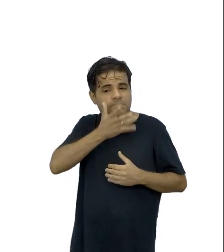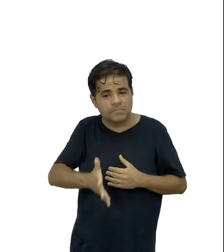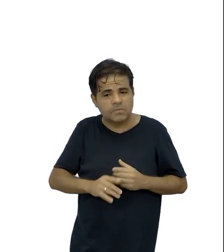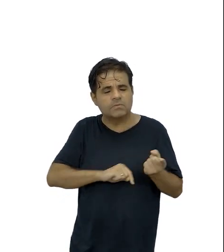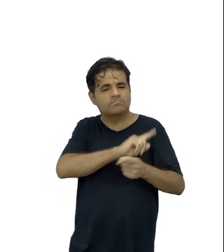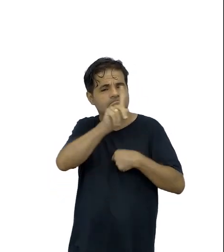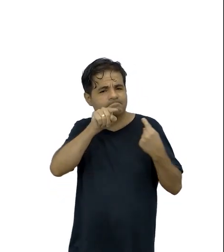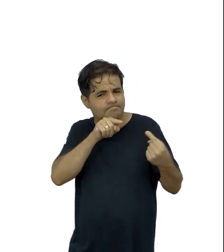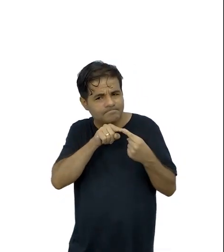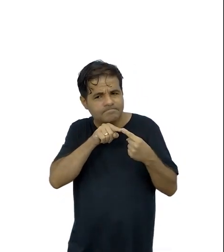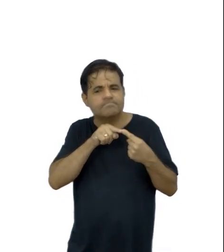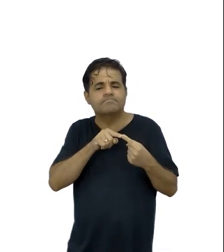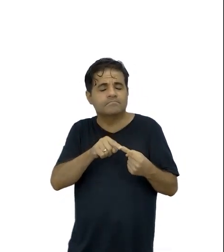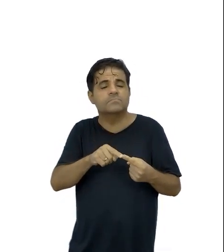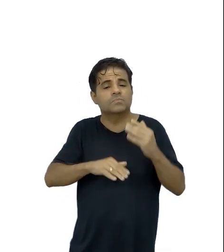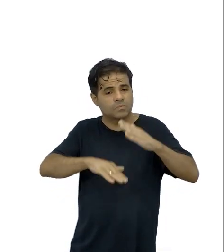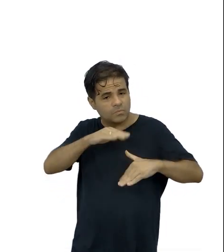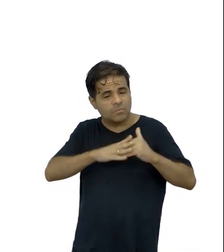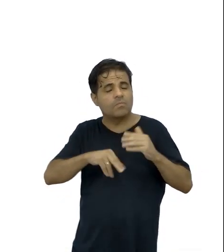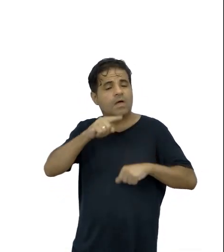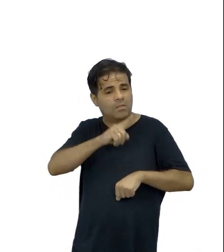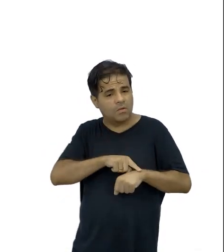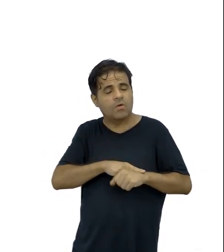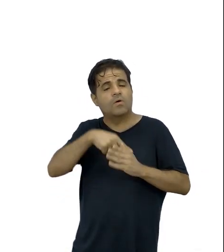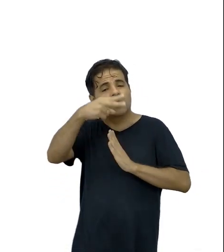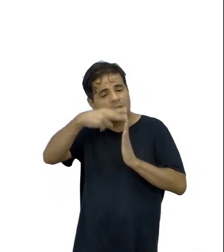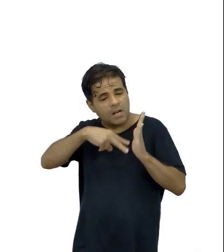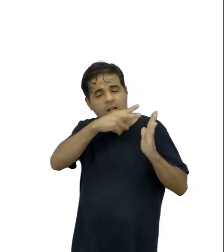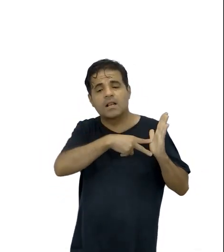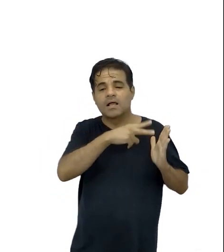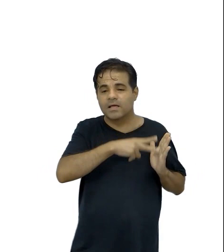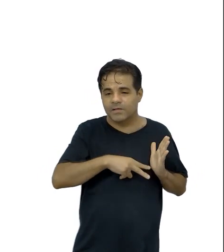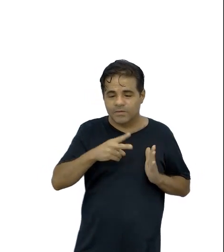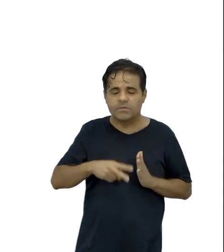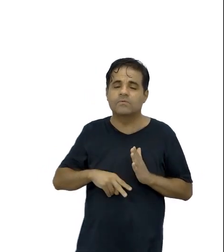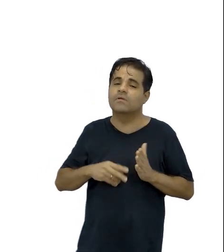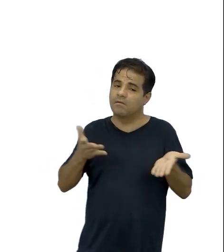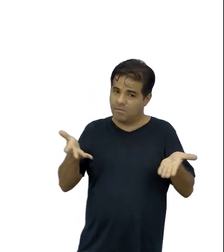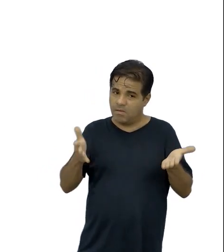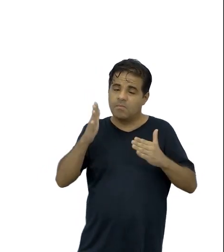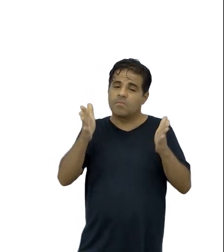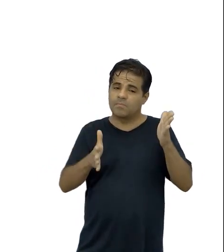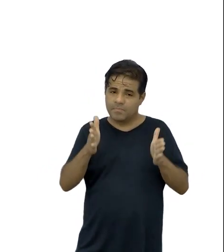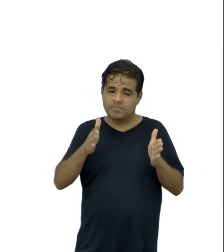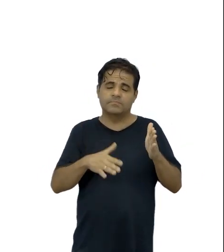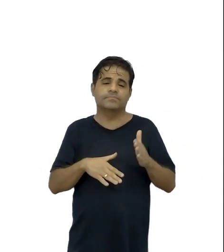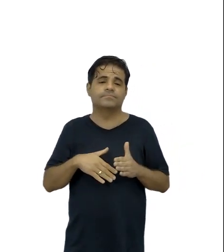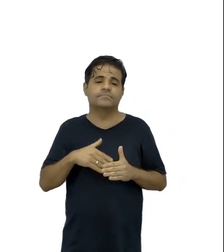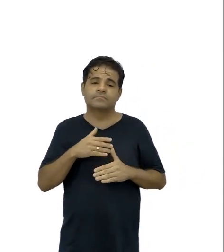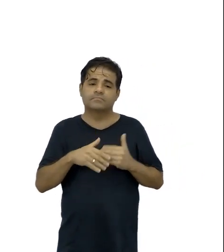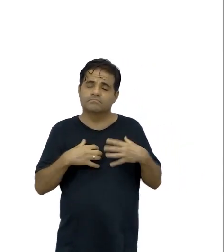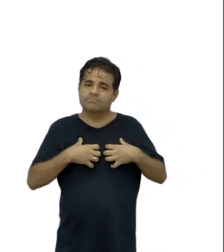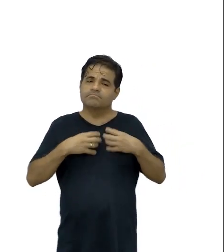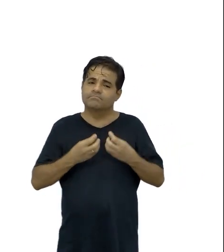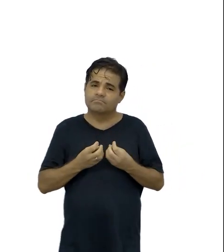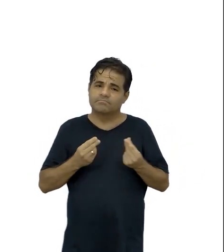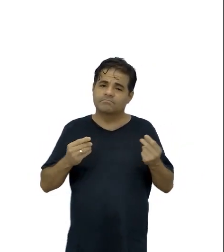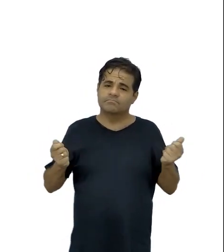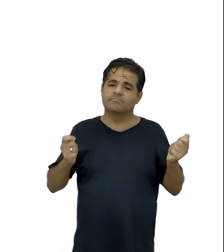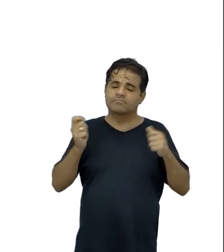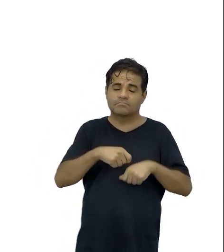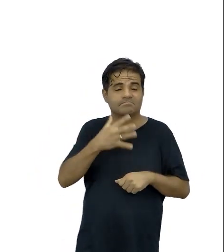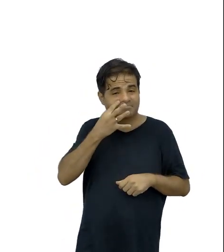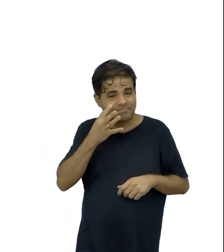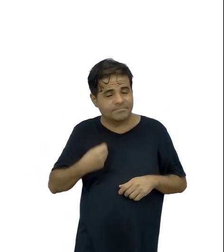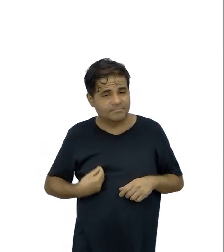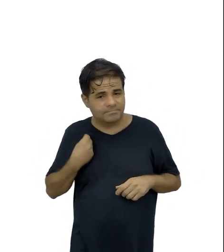os objetivos no ato de ler. São os momentos em que a sensibilização se faz